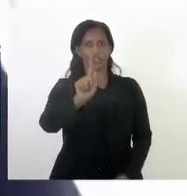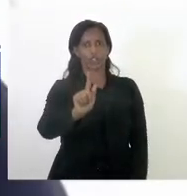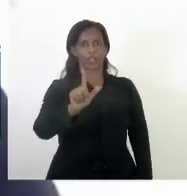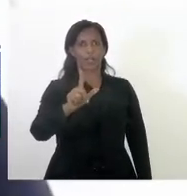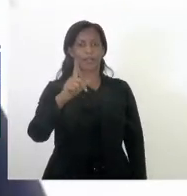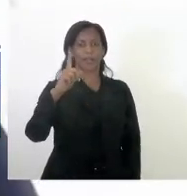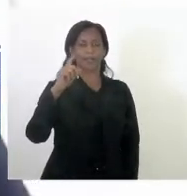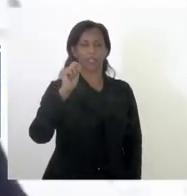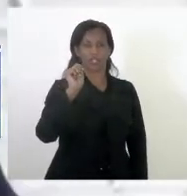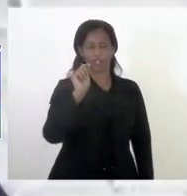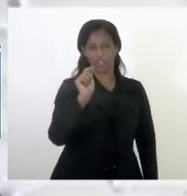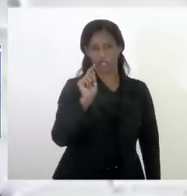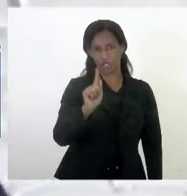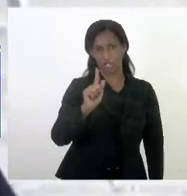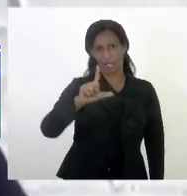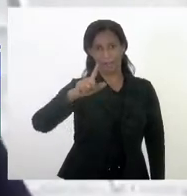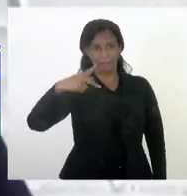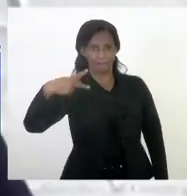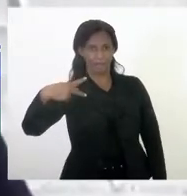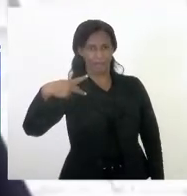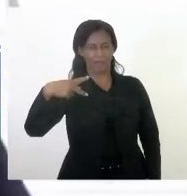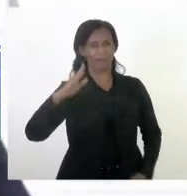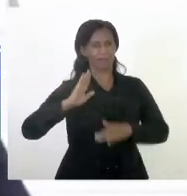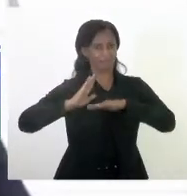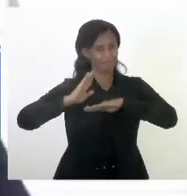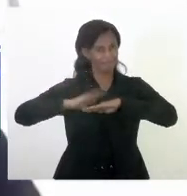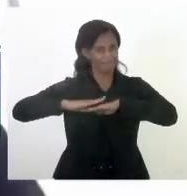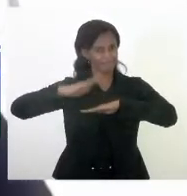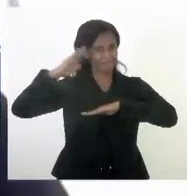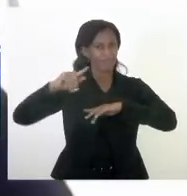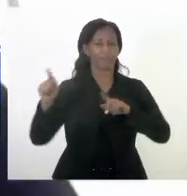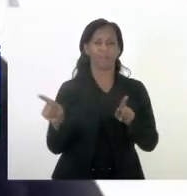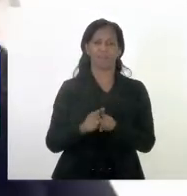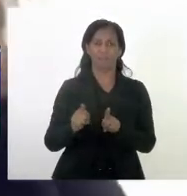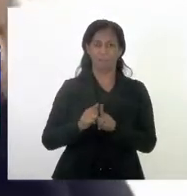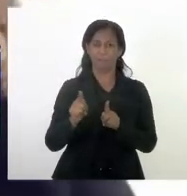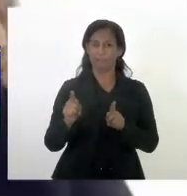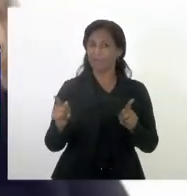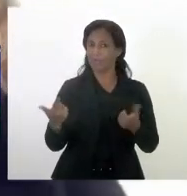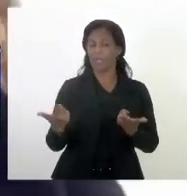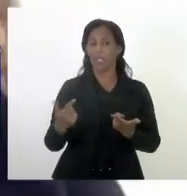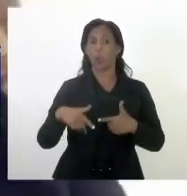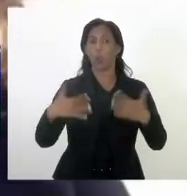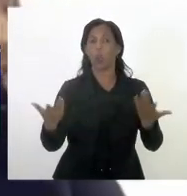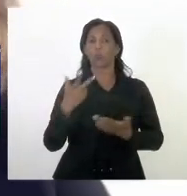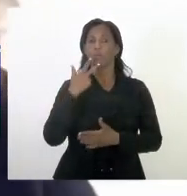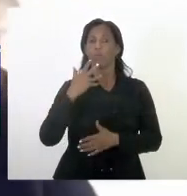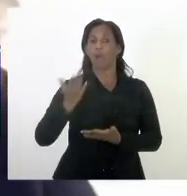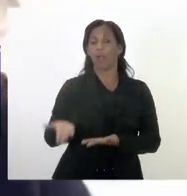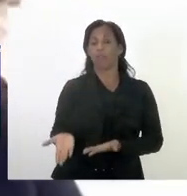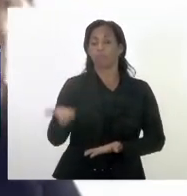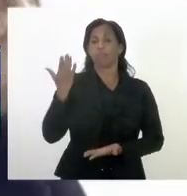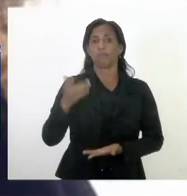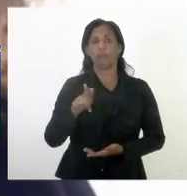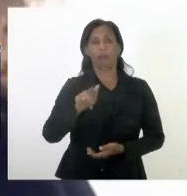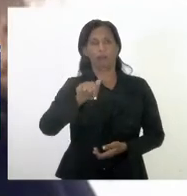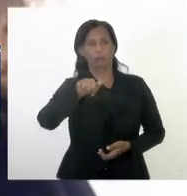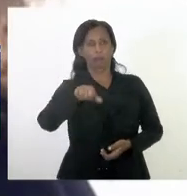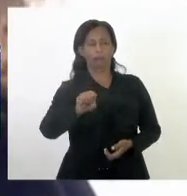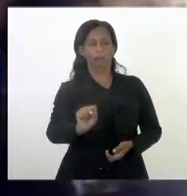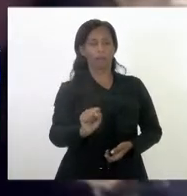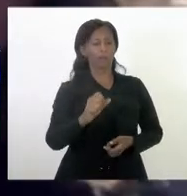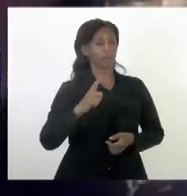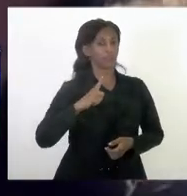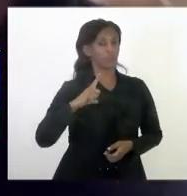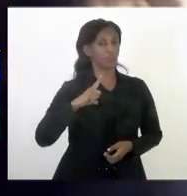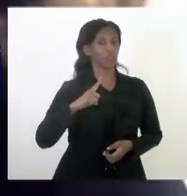ser R$ 3,60 o quilo. Vale ressaltar também que quando a gente fala do aumento de gás, há um